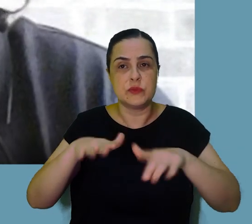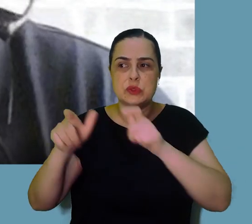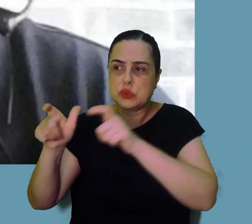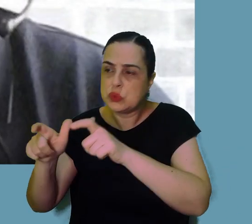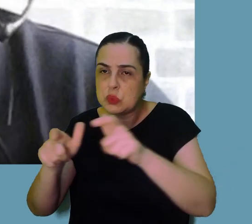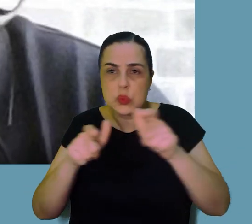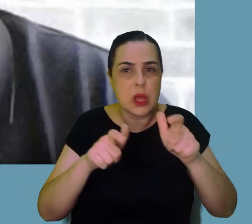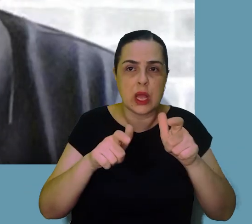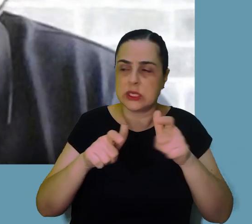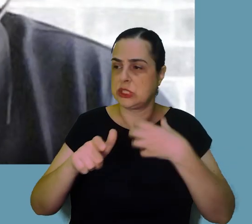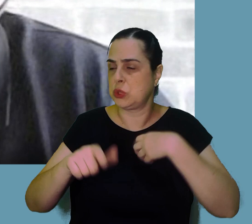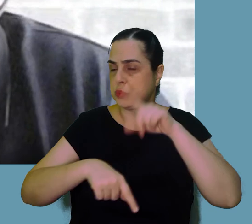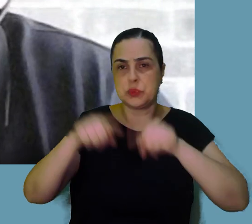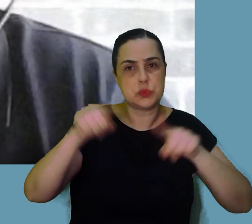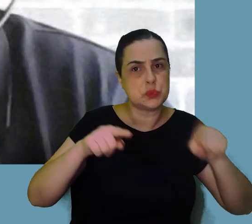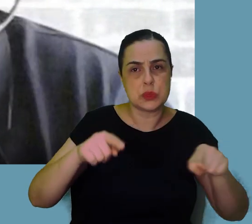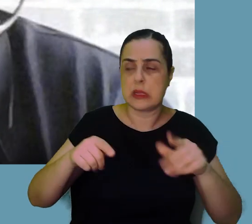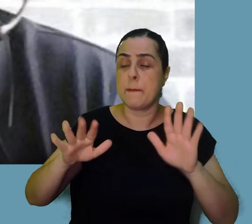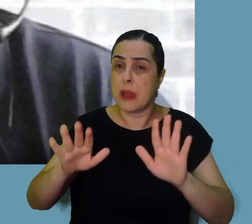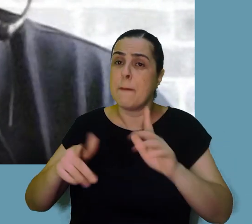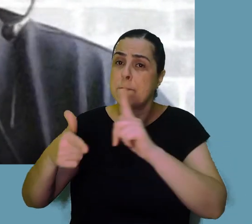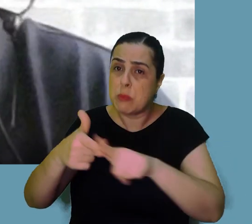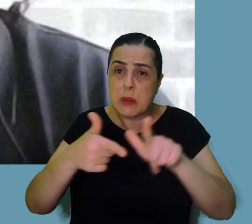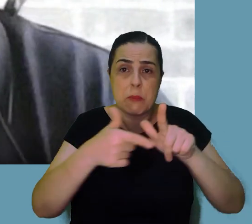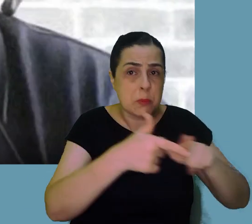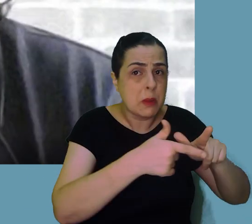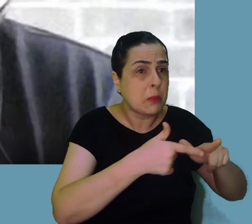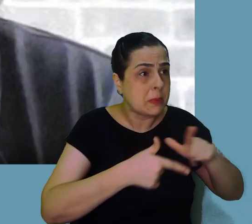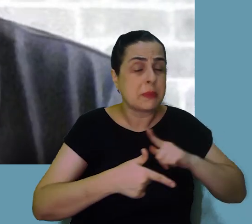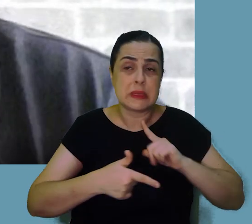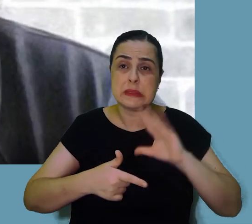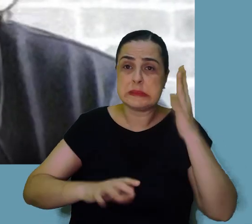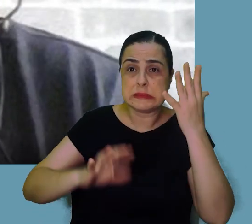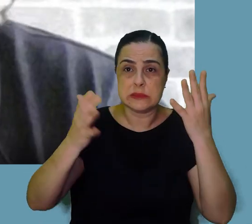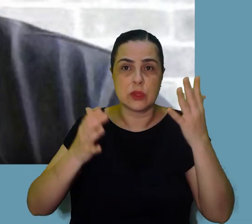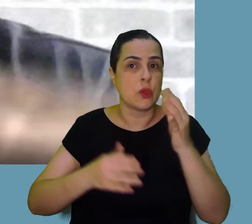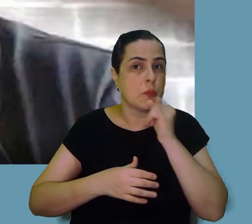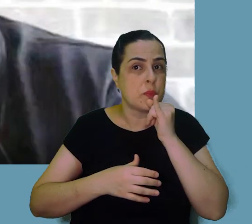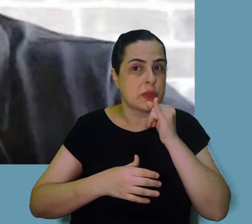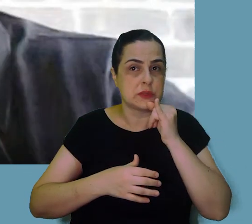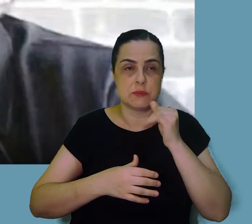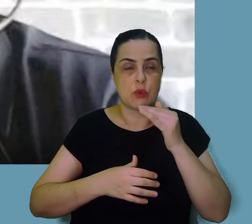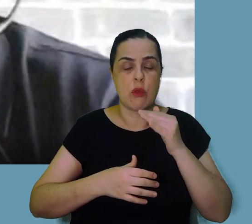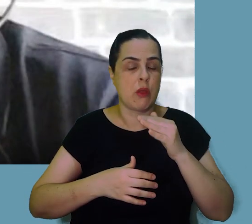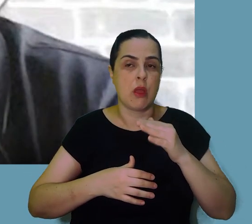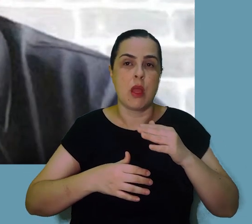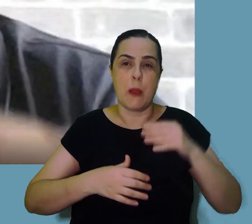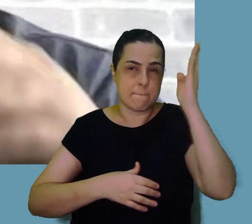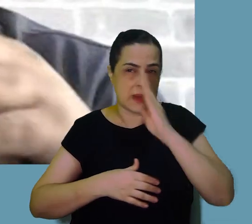E da mesma forma se apresentam os problemas. A gente tem um diagnóstico que é X no Sul, mas é Y no